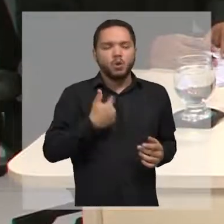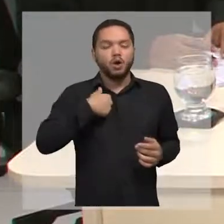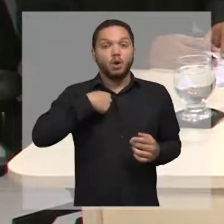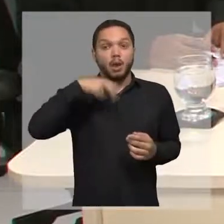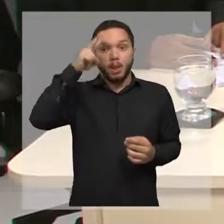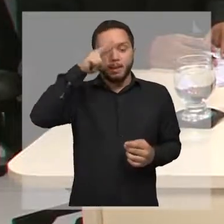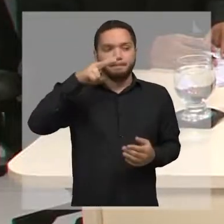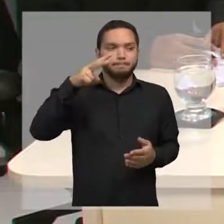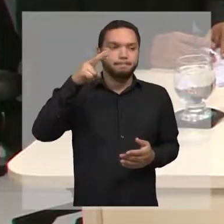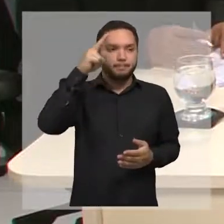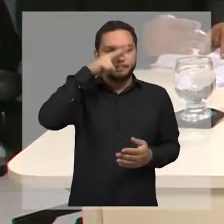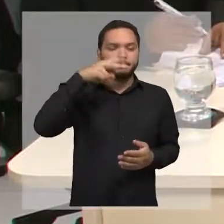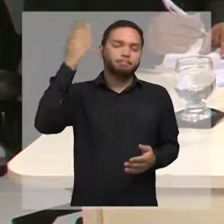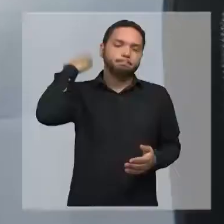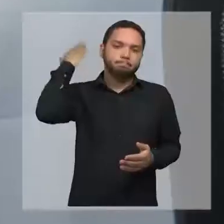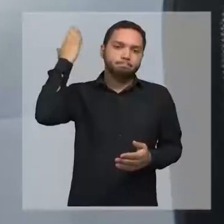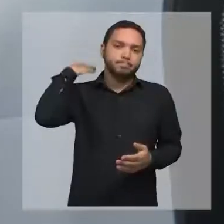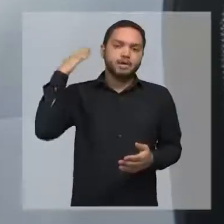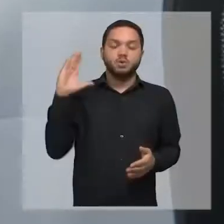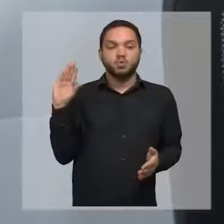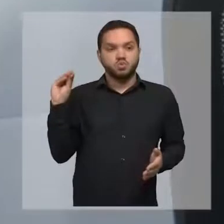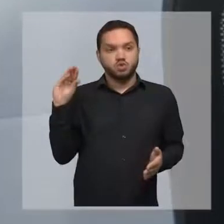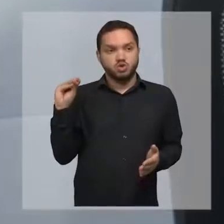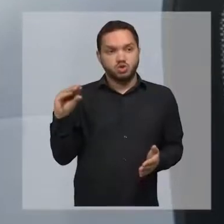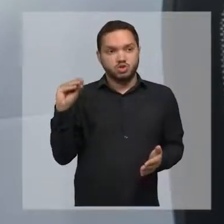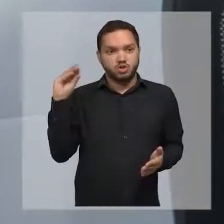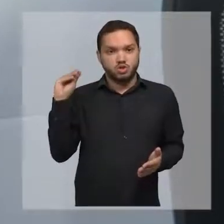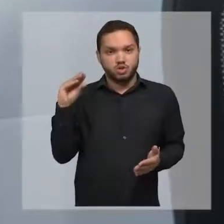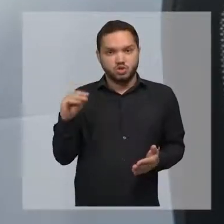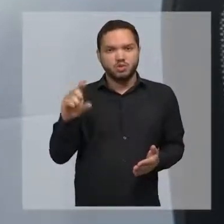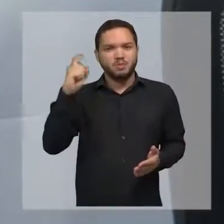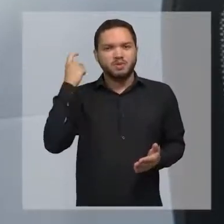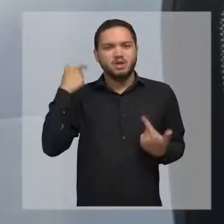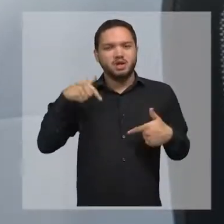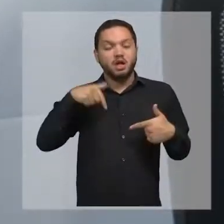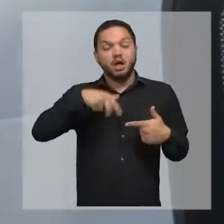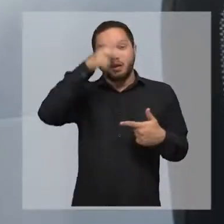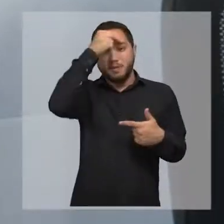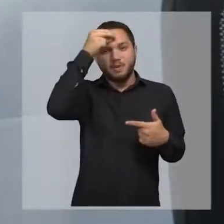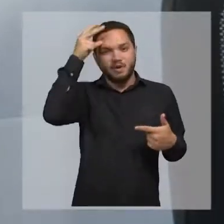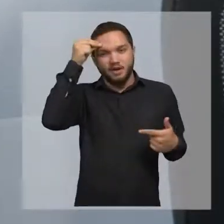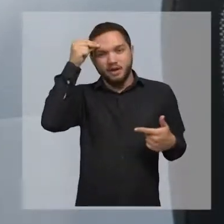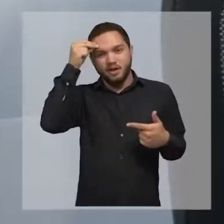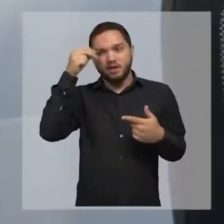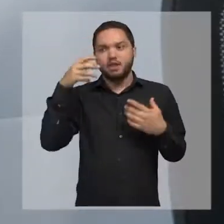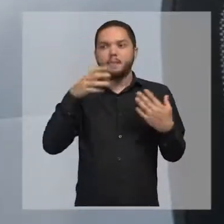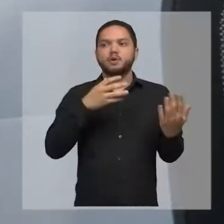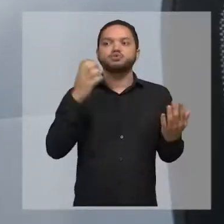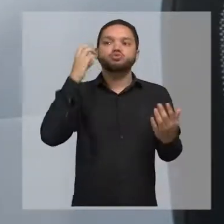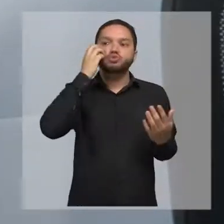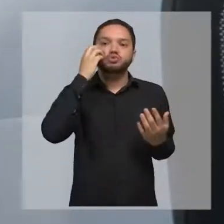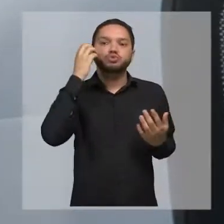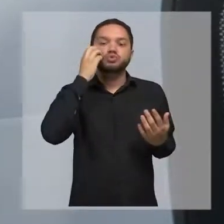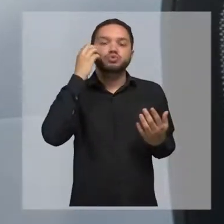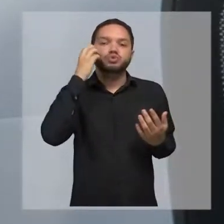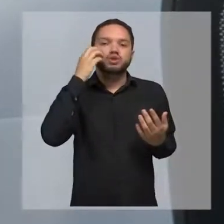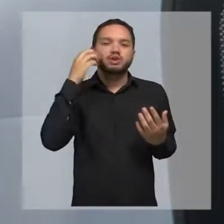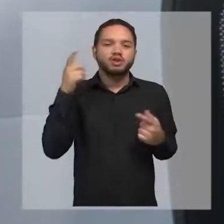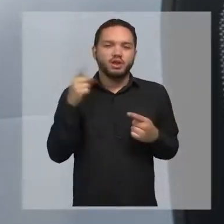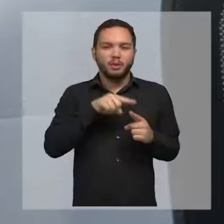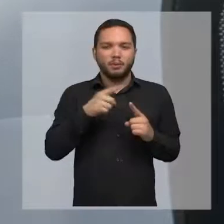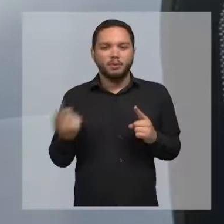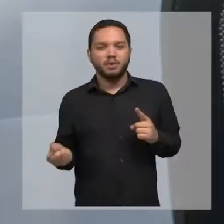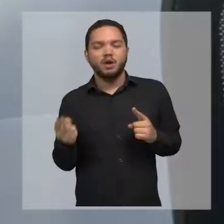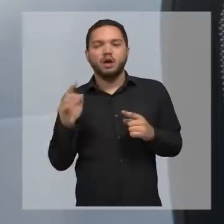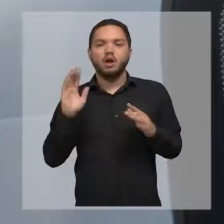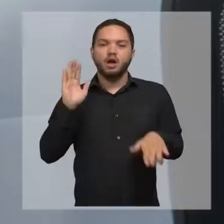interessante que eu me lembro, no período em que o Ciro Gomes foi prefeito e logo depois ele passou por Juracy, era interessante